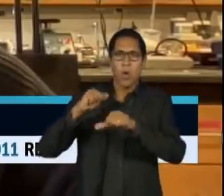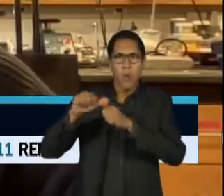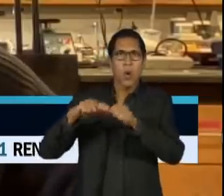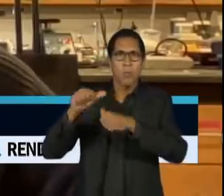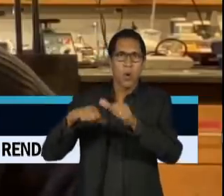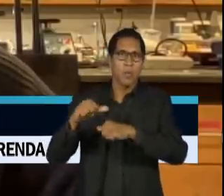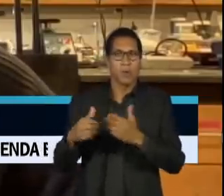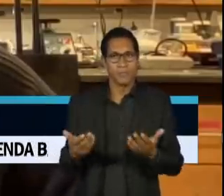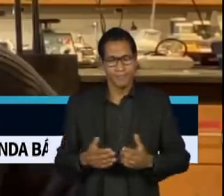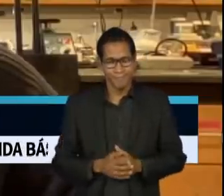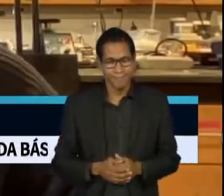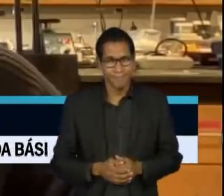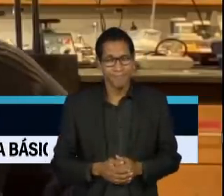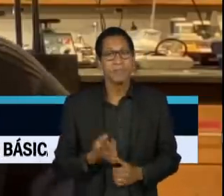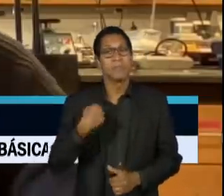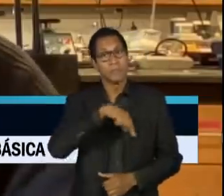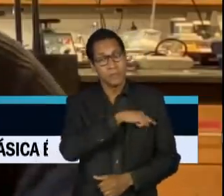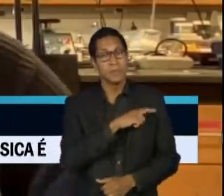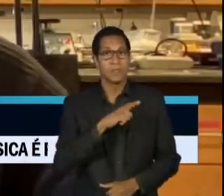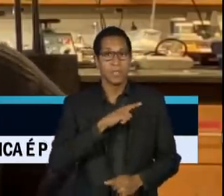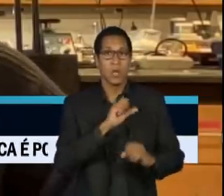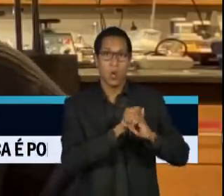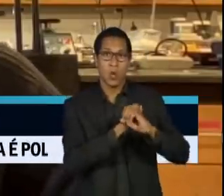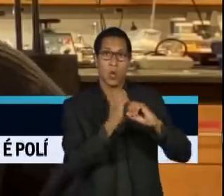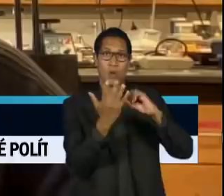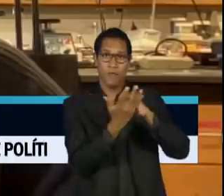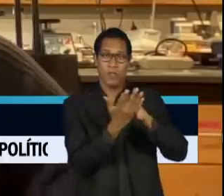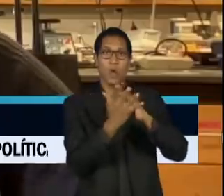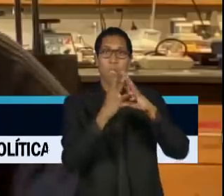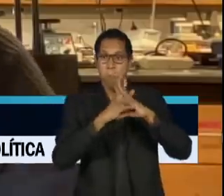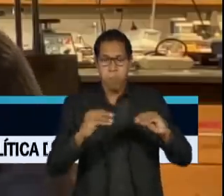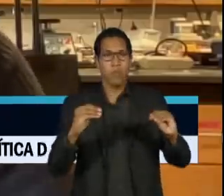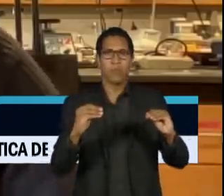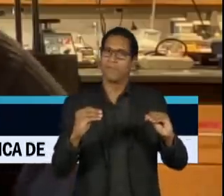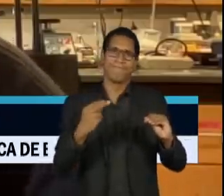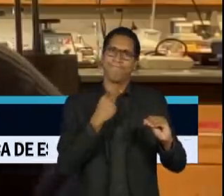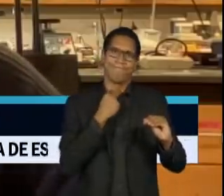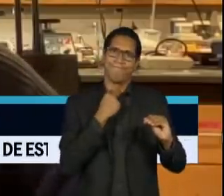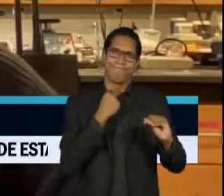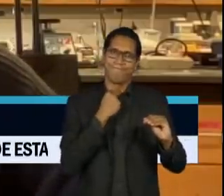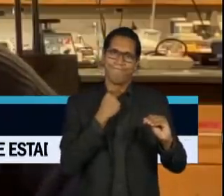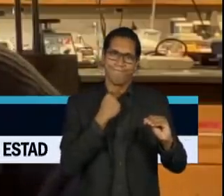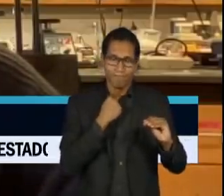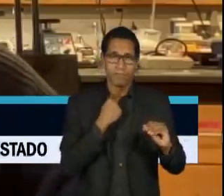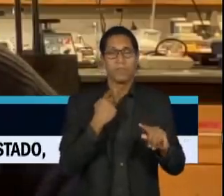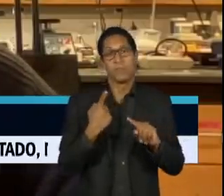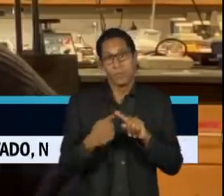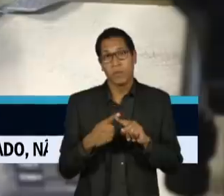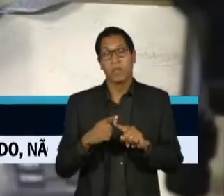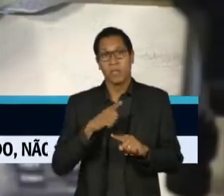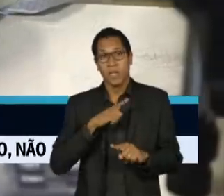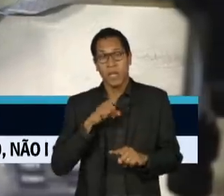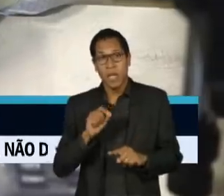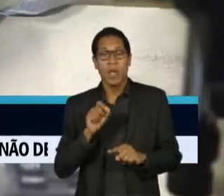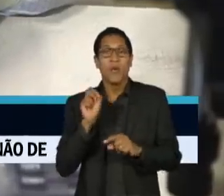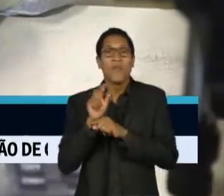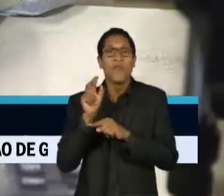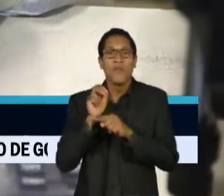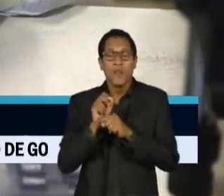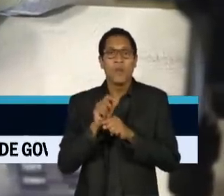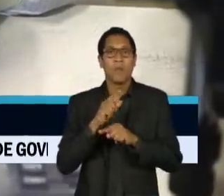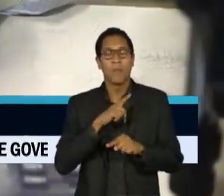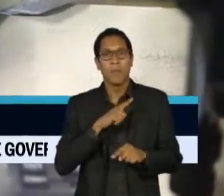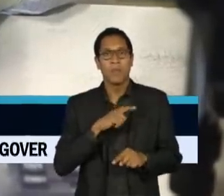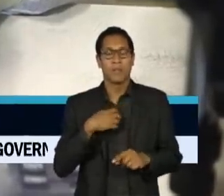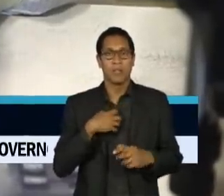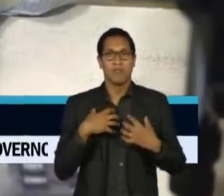o SARS-CoV-2. Não é possível erradicar um vírus respiratório que ainda por cima tem reservatório animal. Mas a gente pode